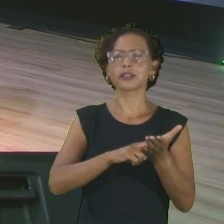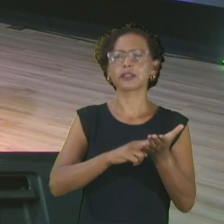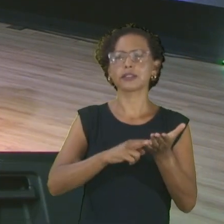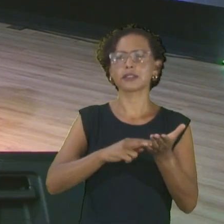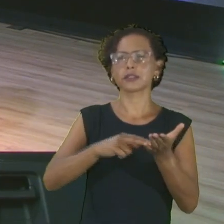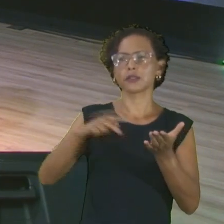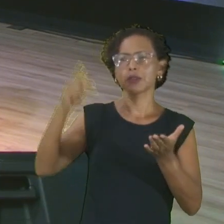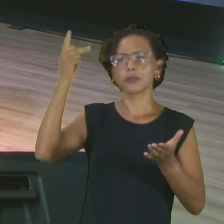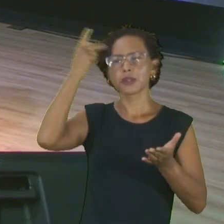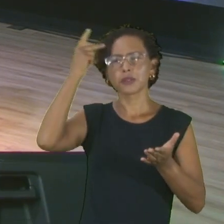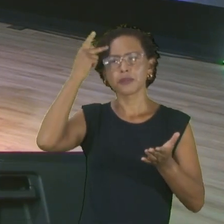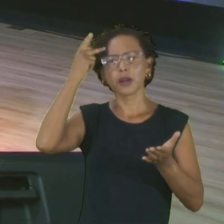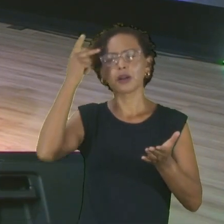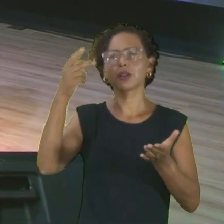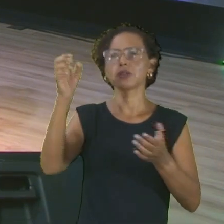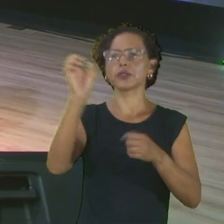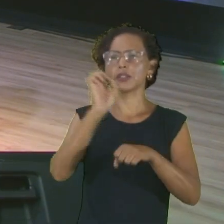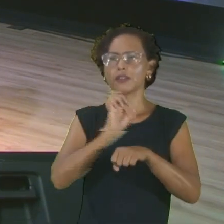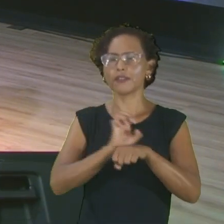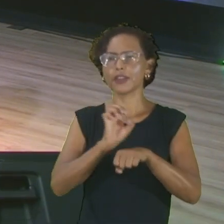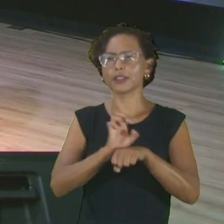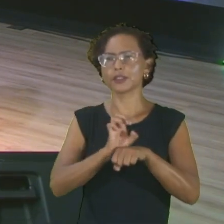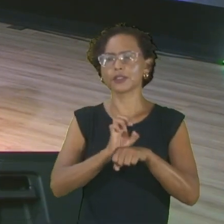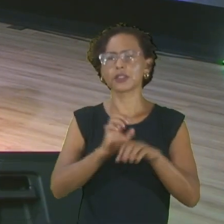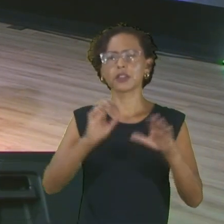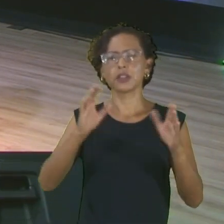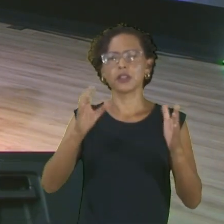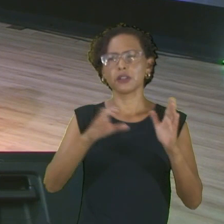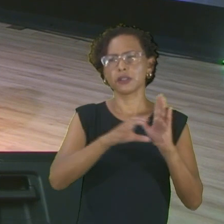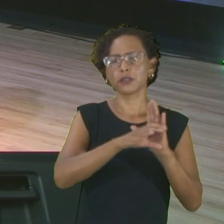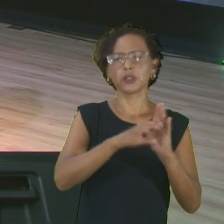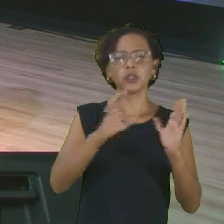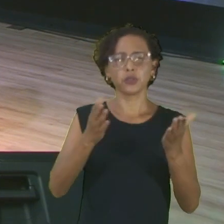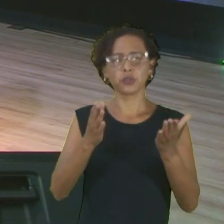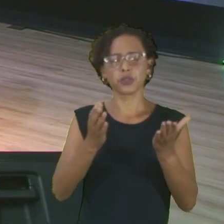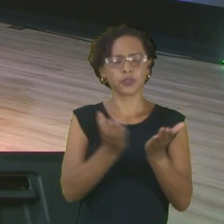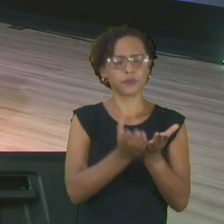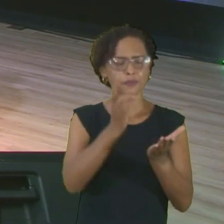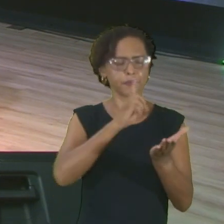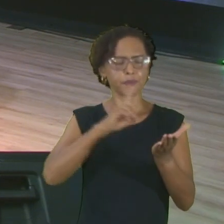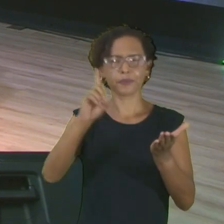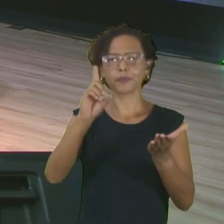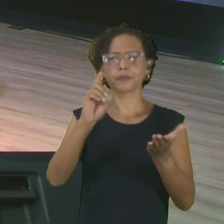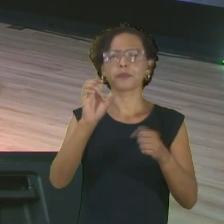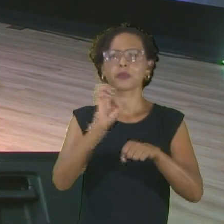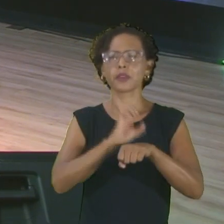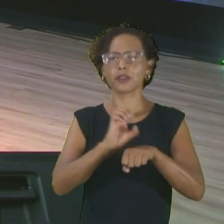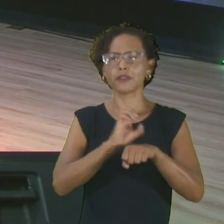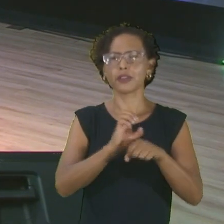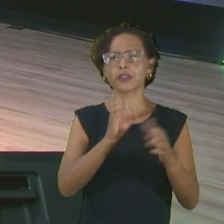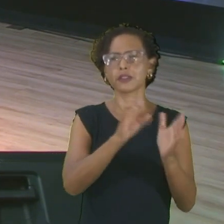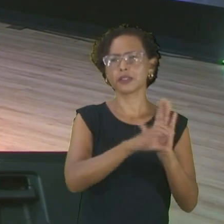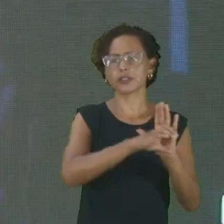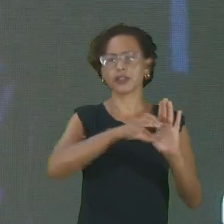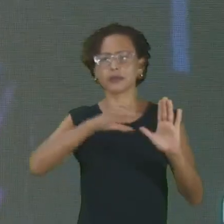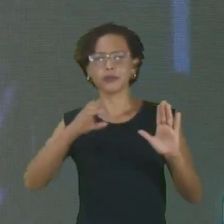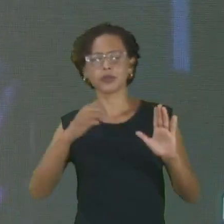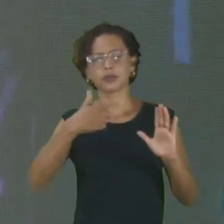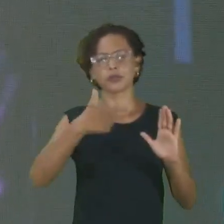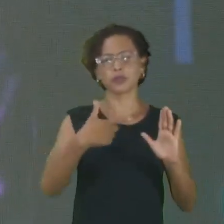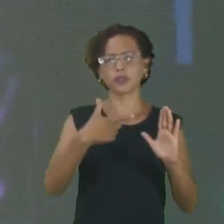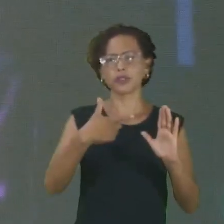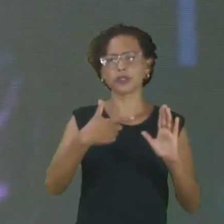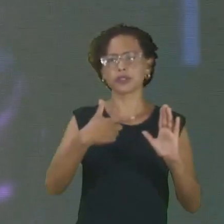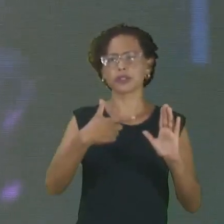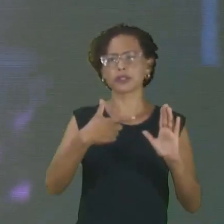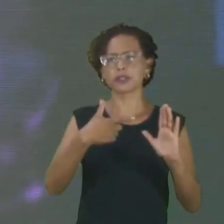no capítulo de número 2. Capítulo de número 2, a partir do versículo 11. Efésios